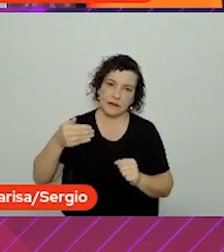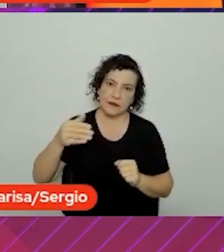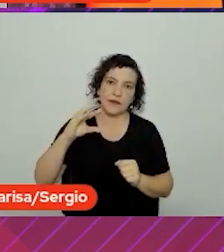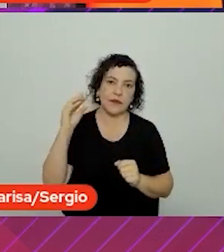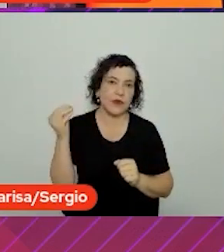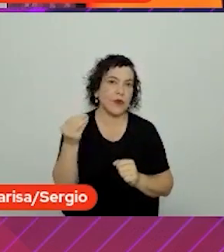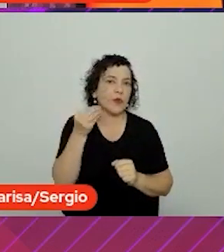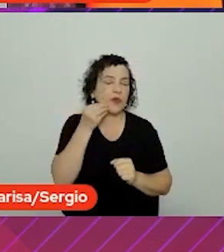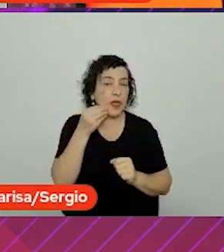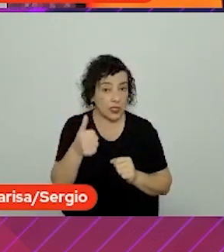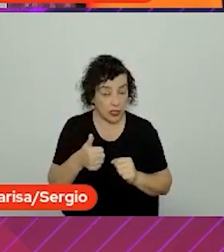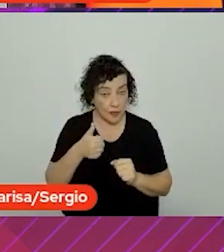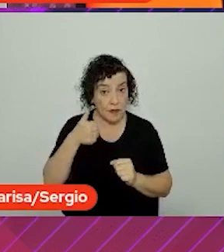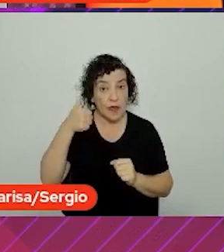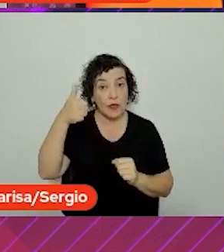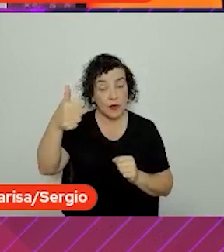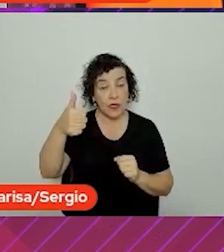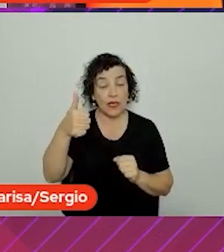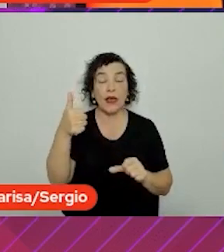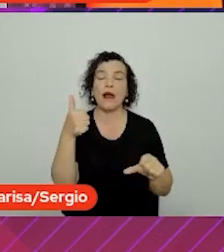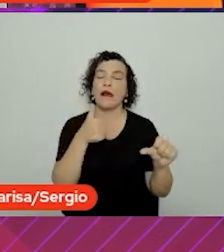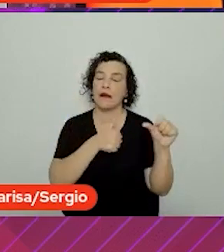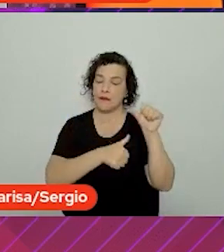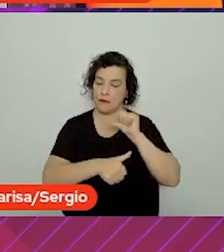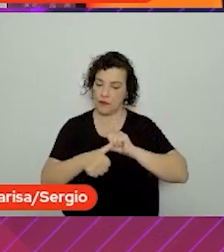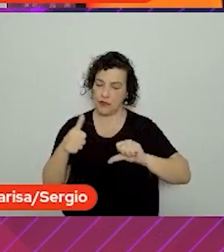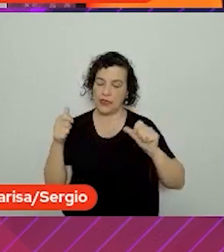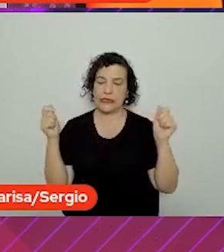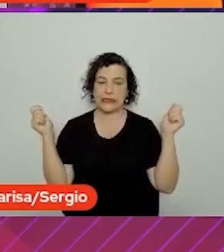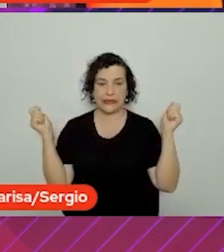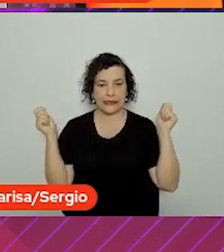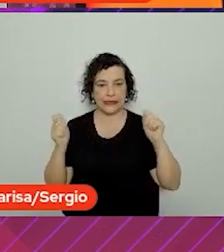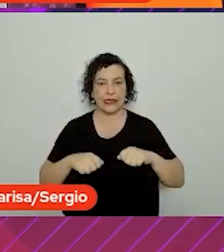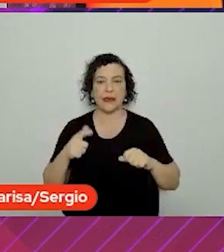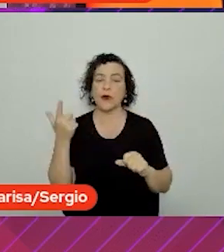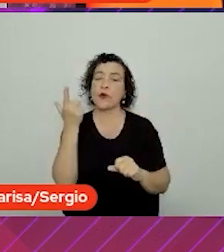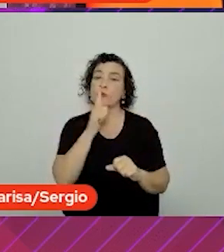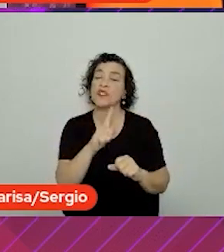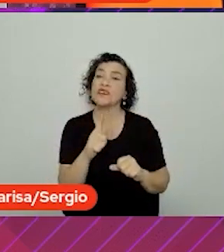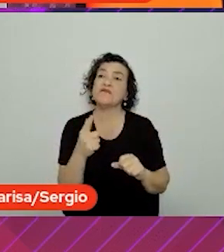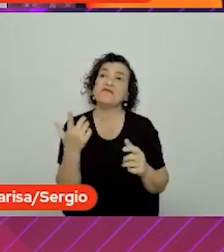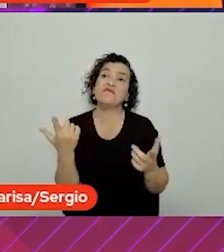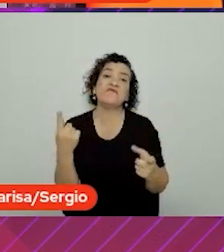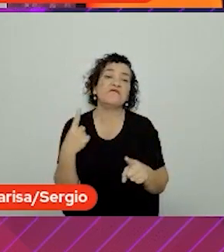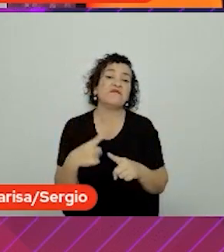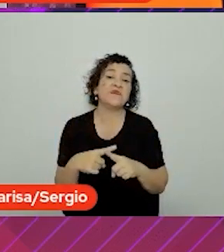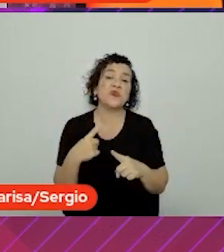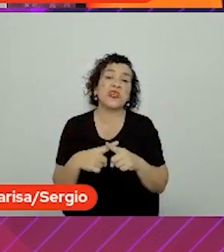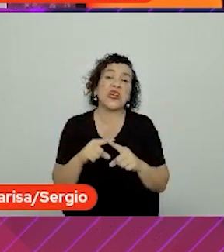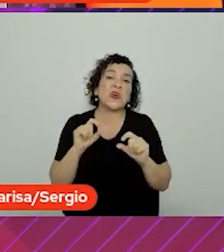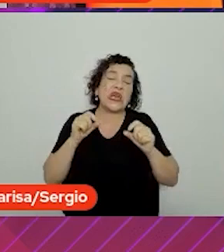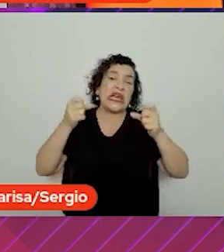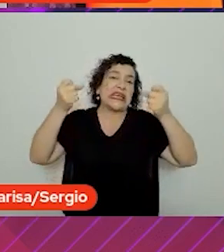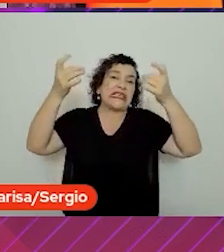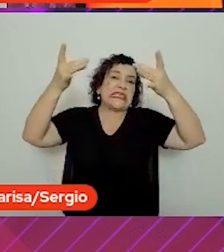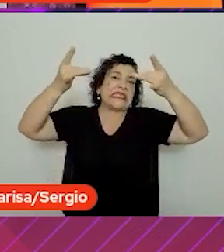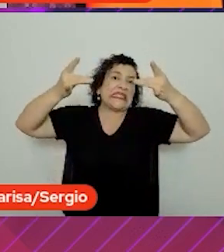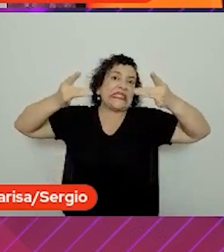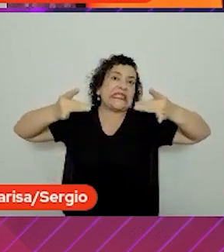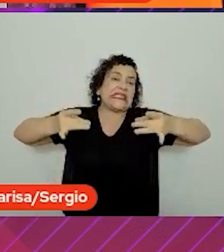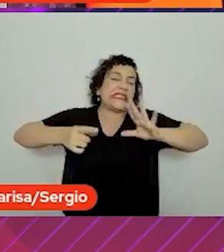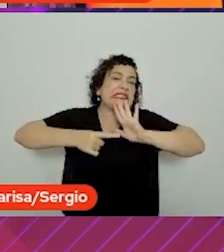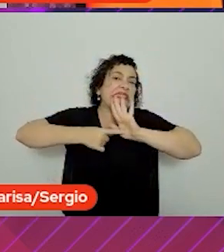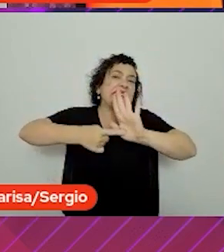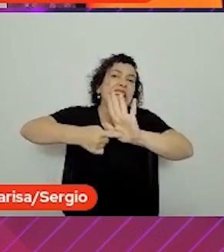de modo com que a mudança ela seja sustentável. Porque não adianta nada eu vir trazer um monte de coisa, um monte